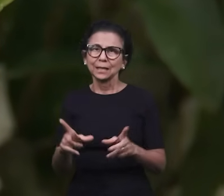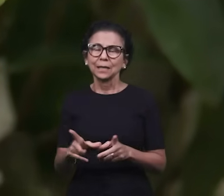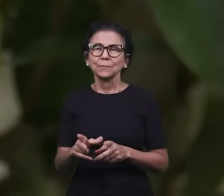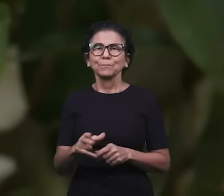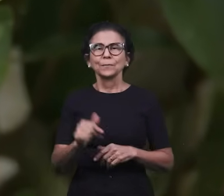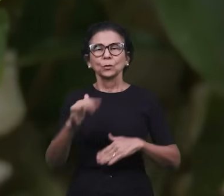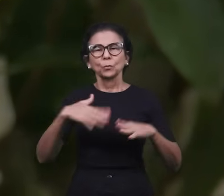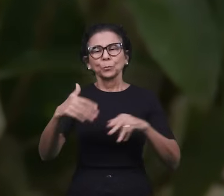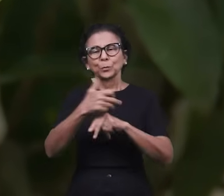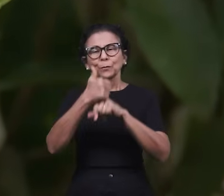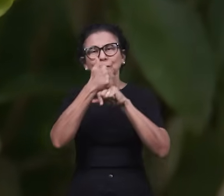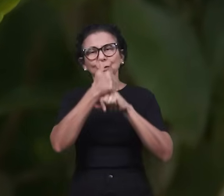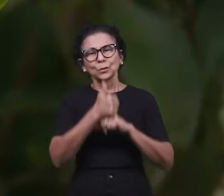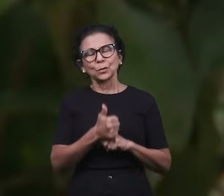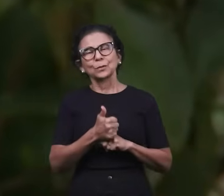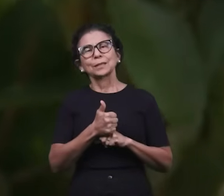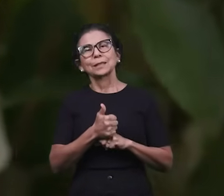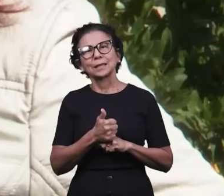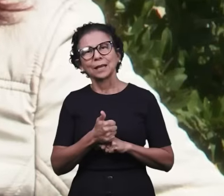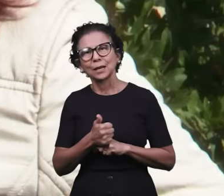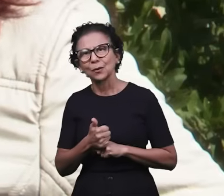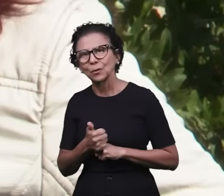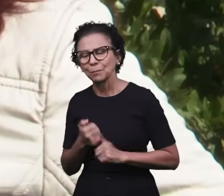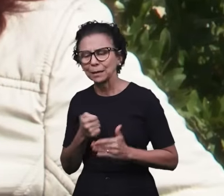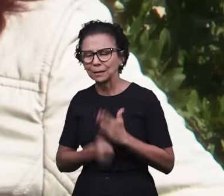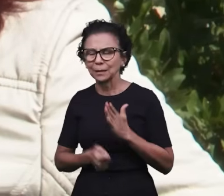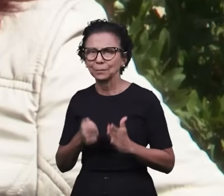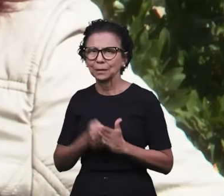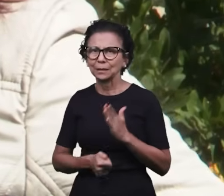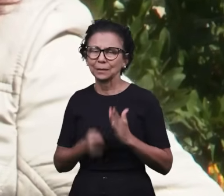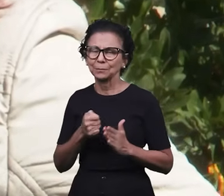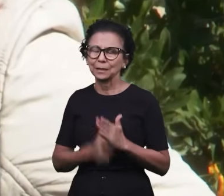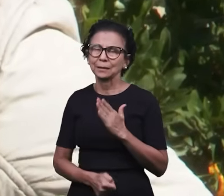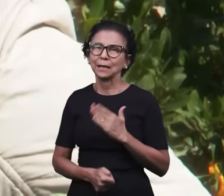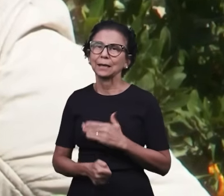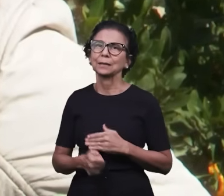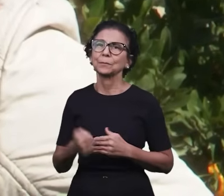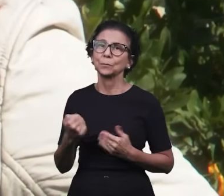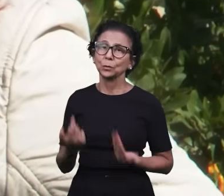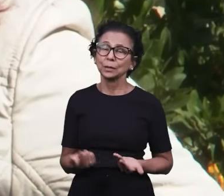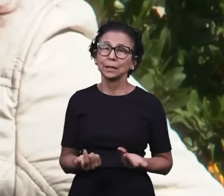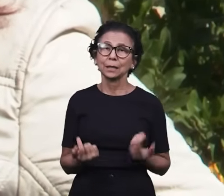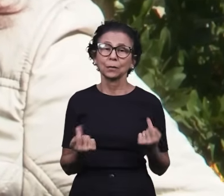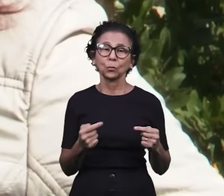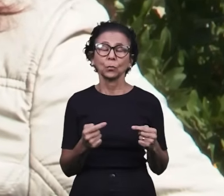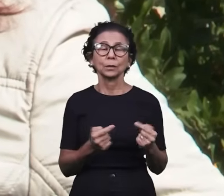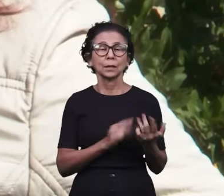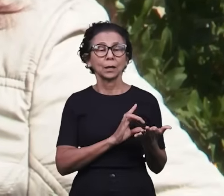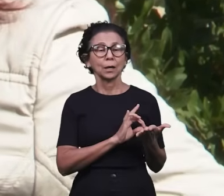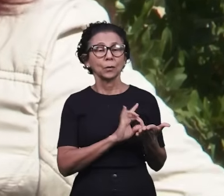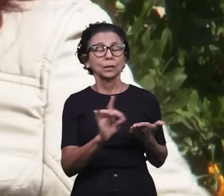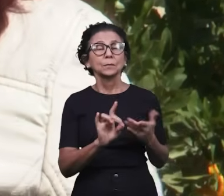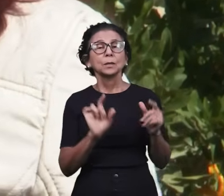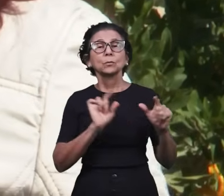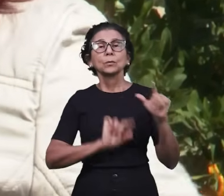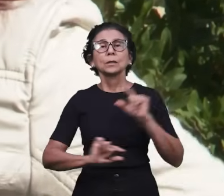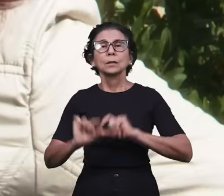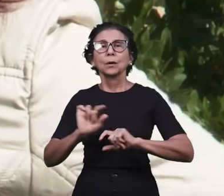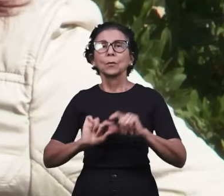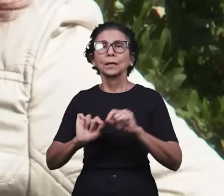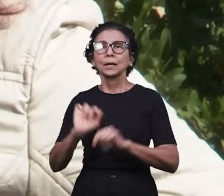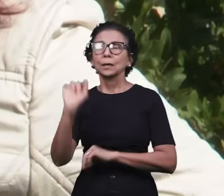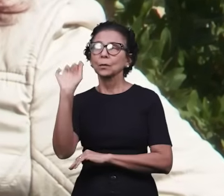que agrava, né, essa doença, a severidade dessa doença, são as condições climáticas, né, que no que no ano